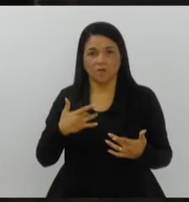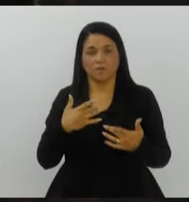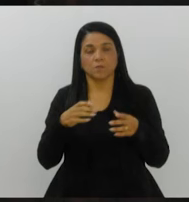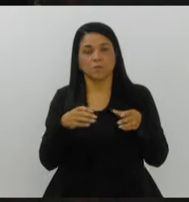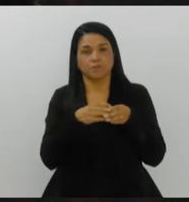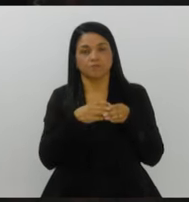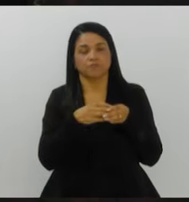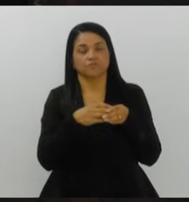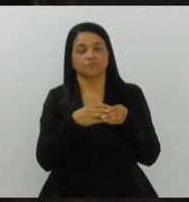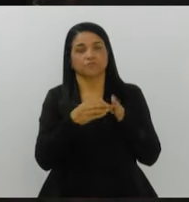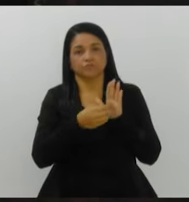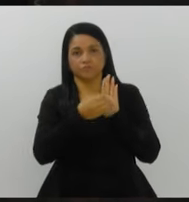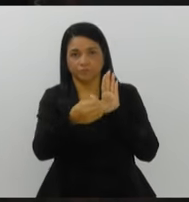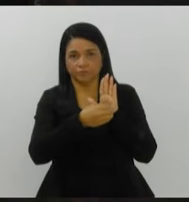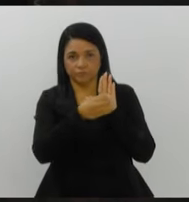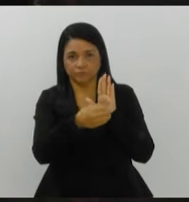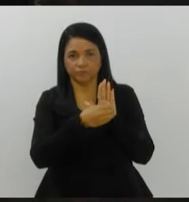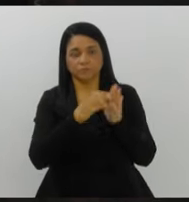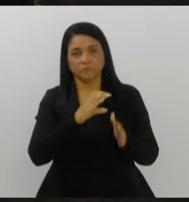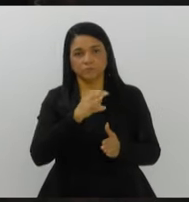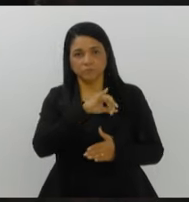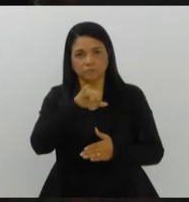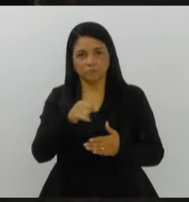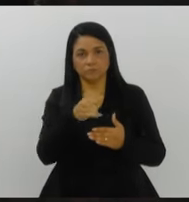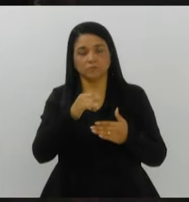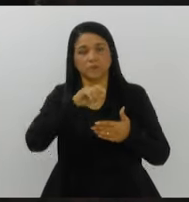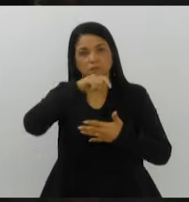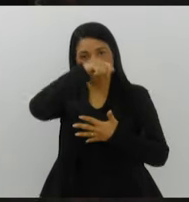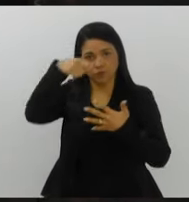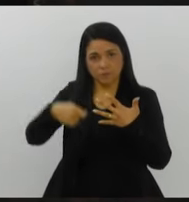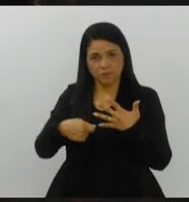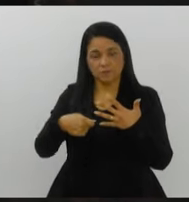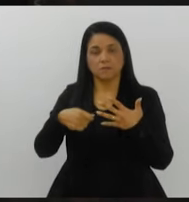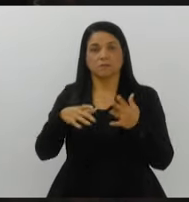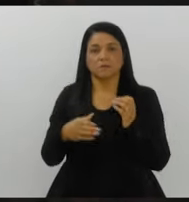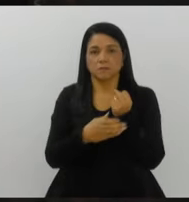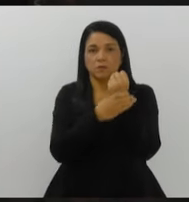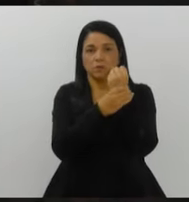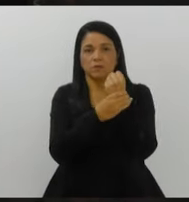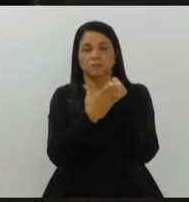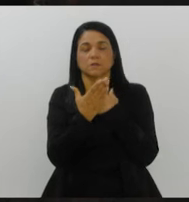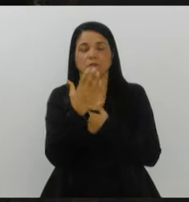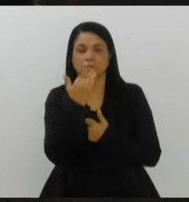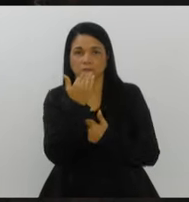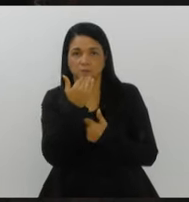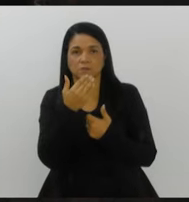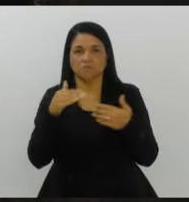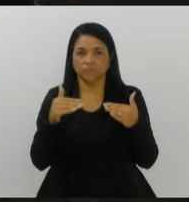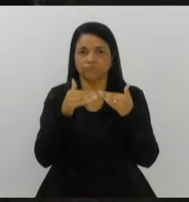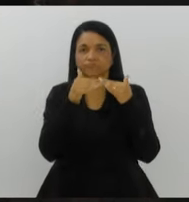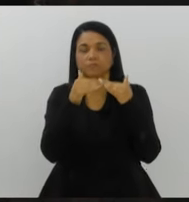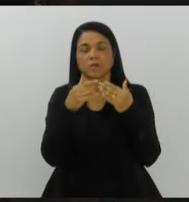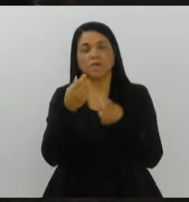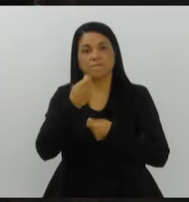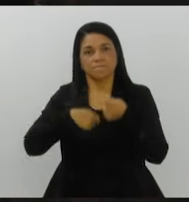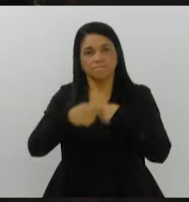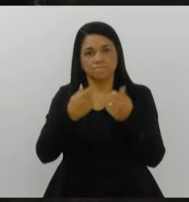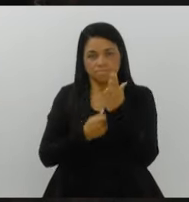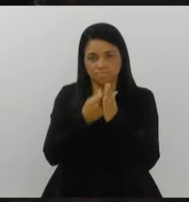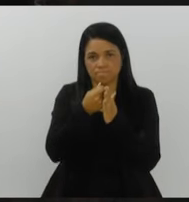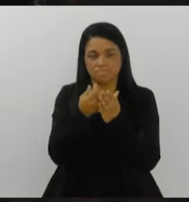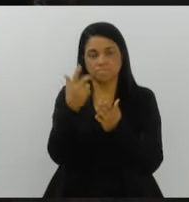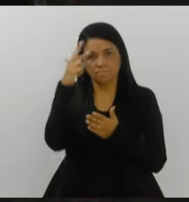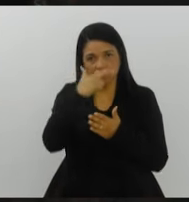de Constituição e Justiça pela juridicidade, segurança alimentar favorável, orçamento, fiscalização financeira